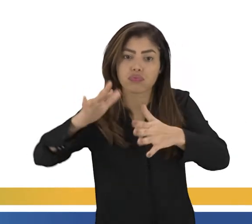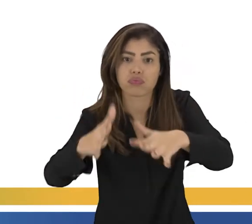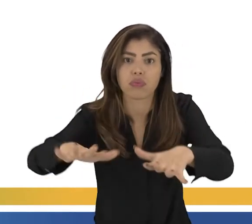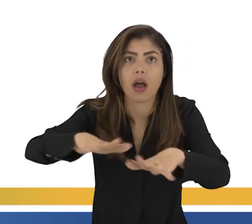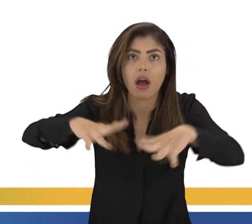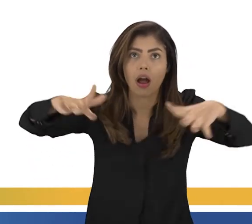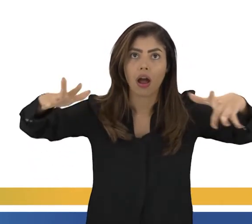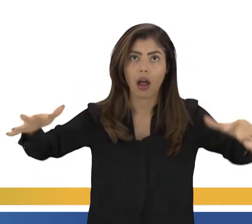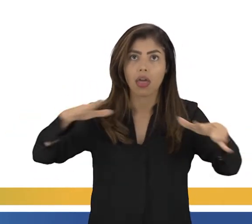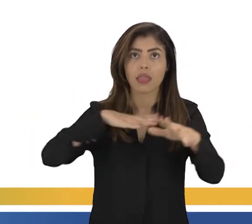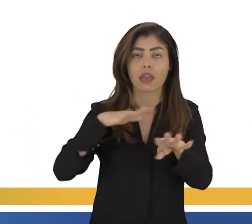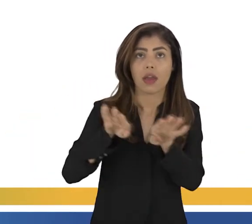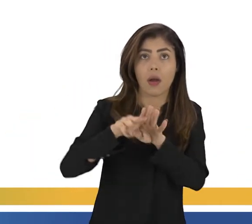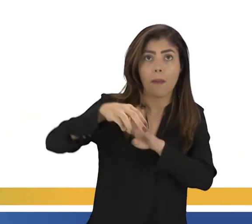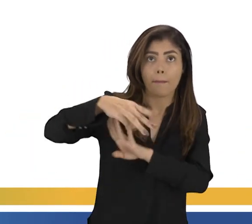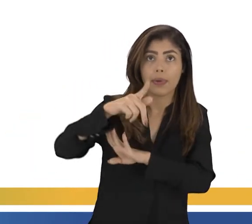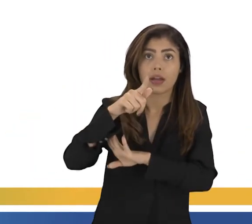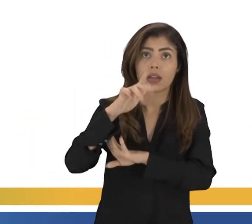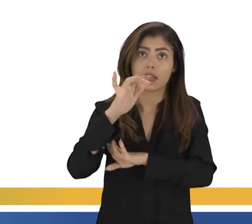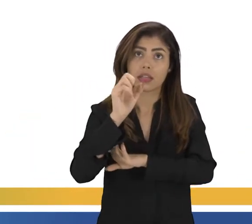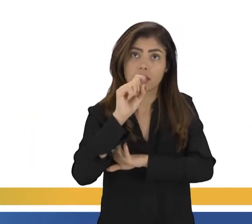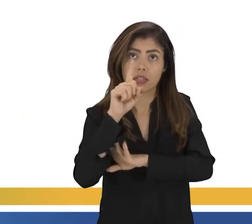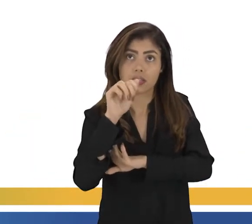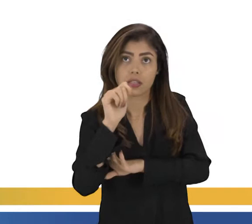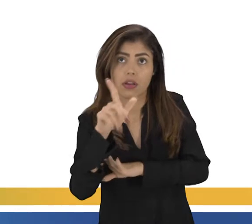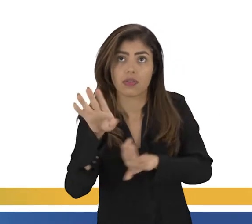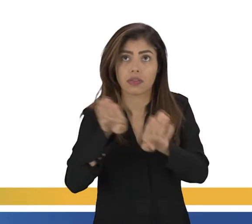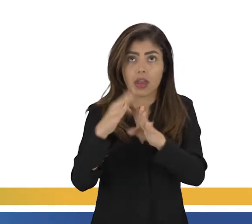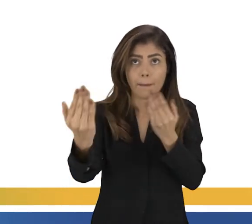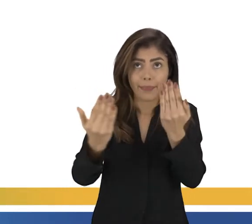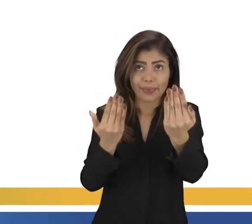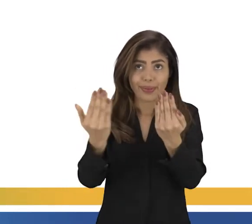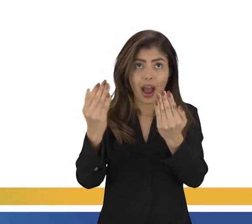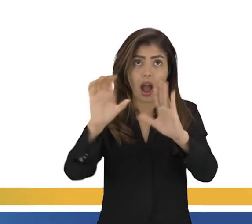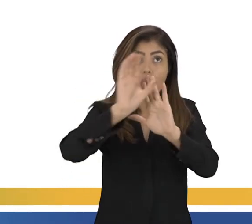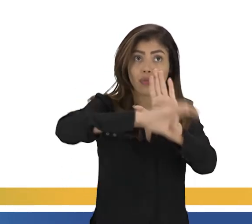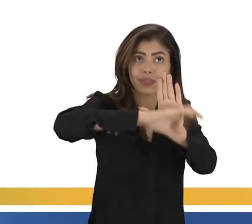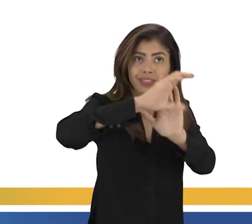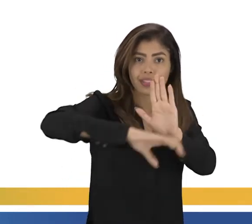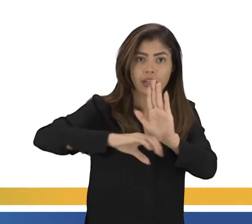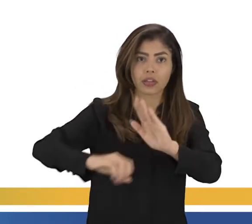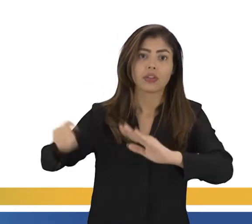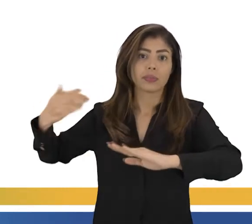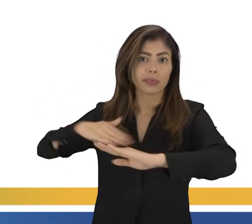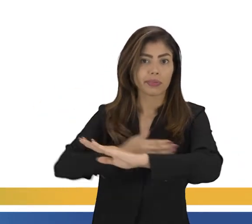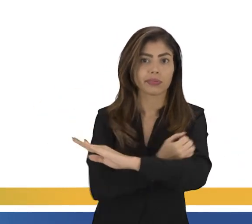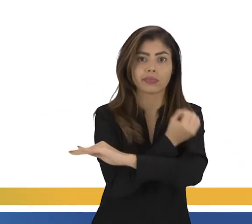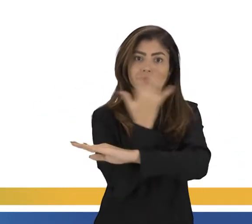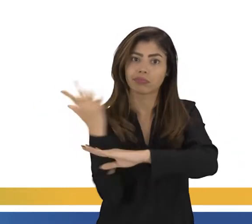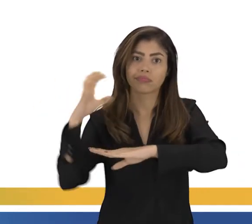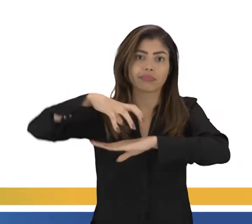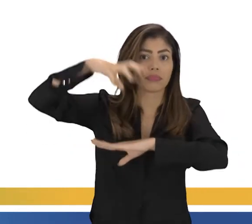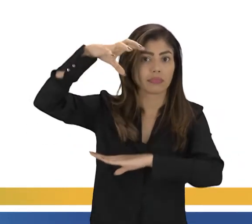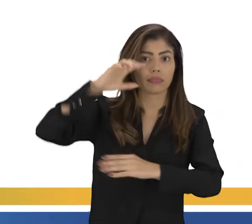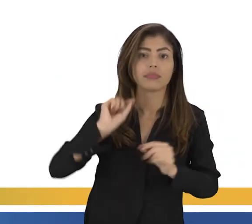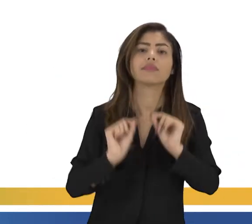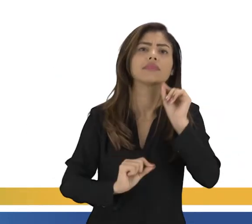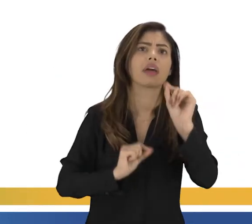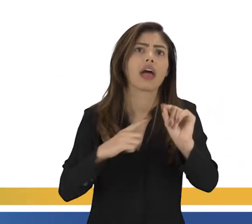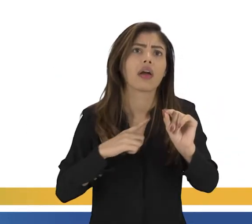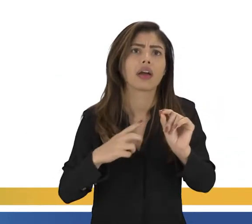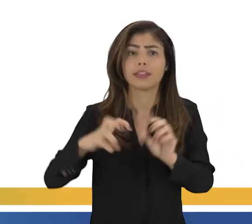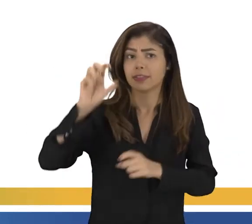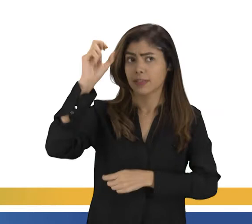se enquadra no conceito de ecossistema por. Então vamos entender. Então nós temos aí